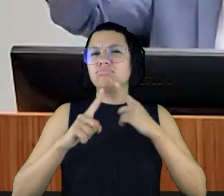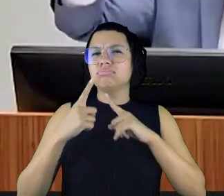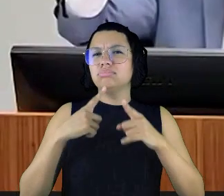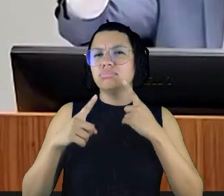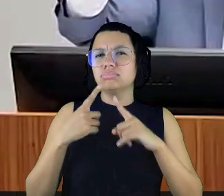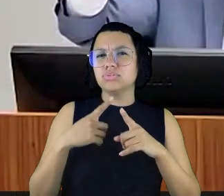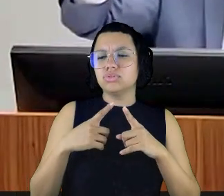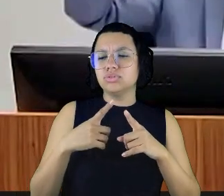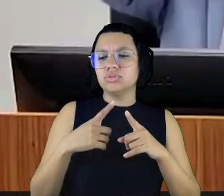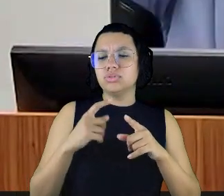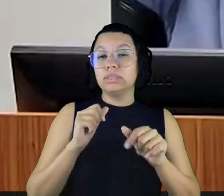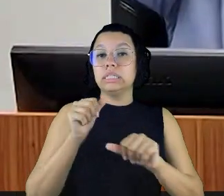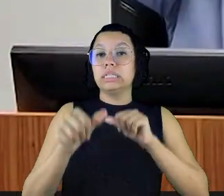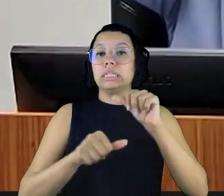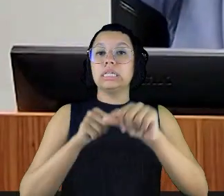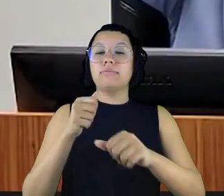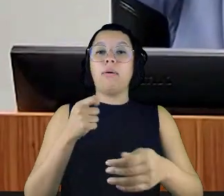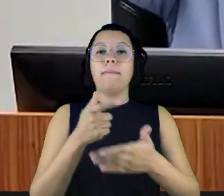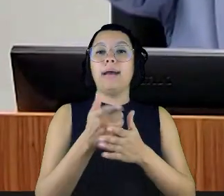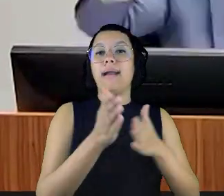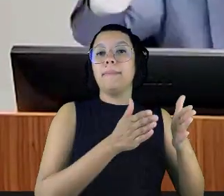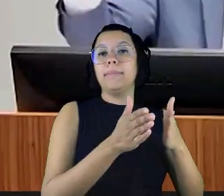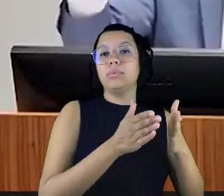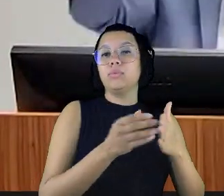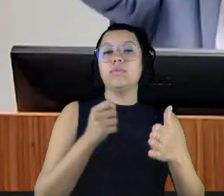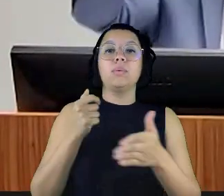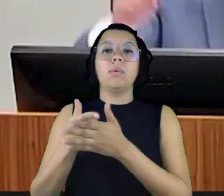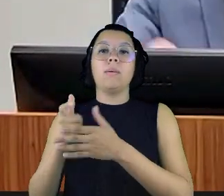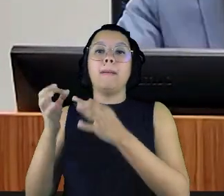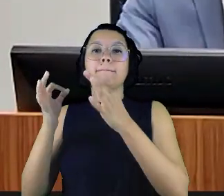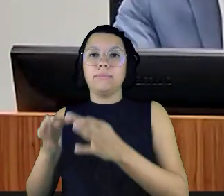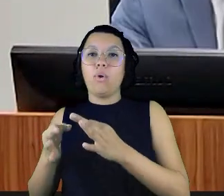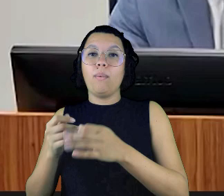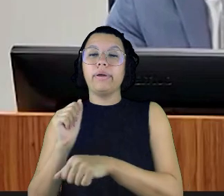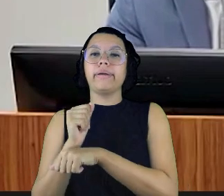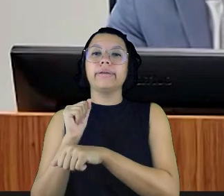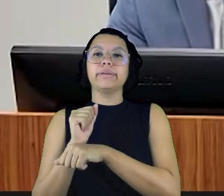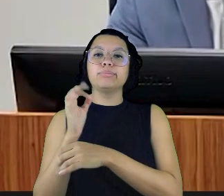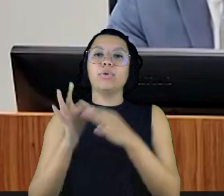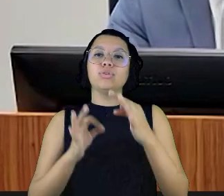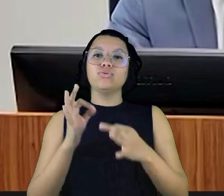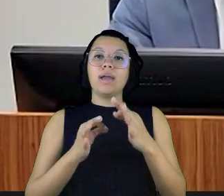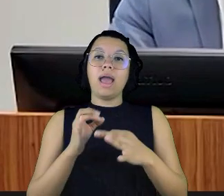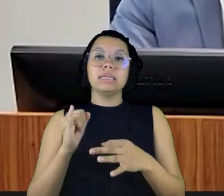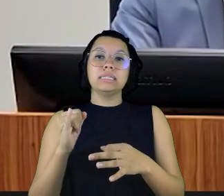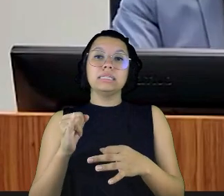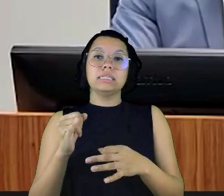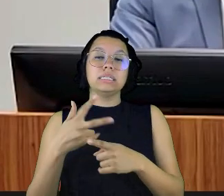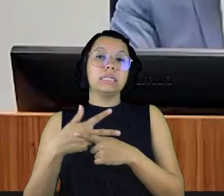provisório em definitivo e espera julgar. Se ganhar, a gente pede um precatório depois.